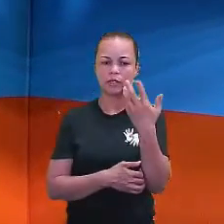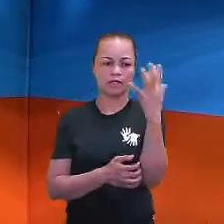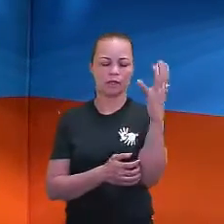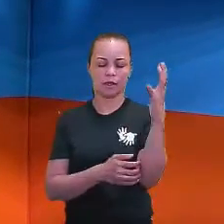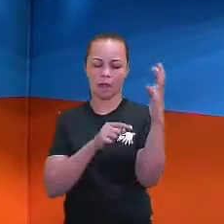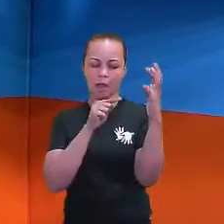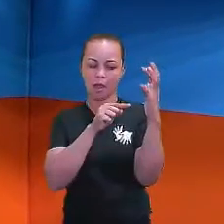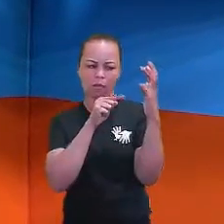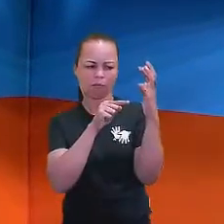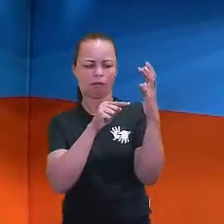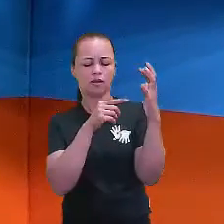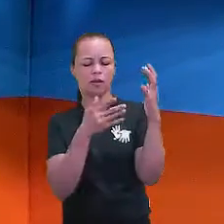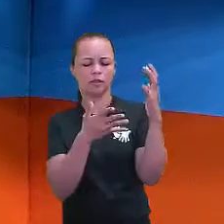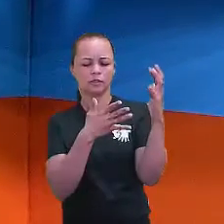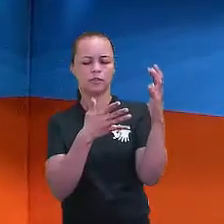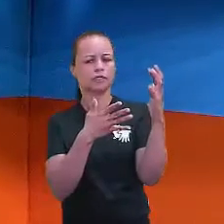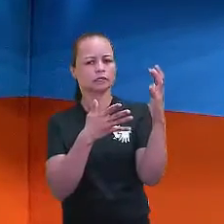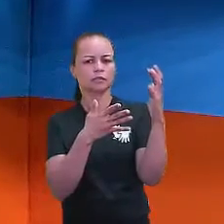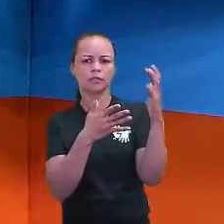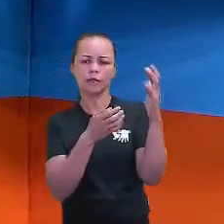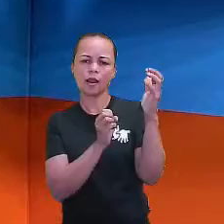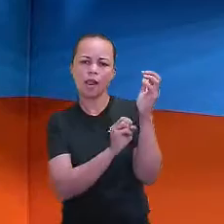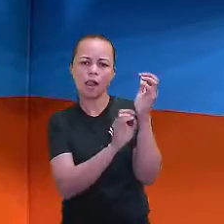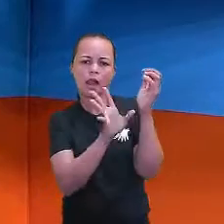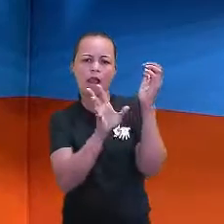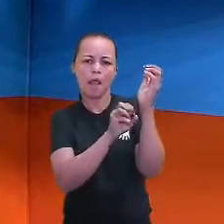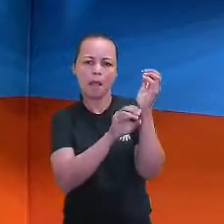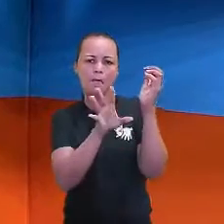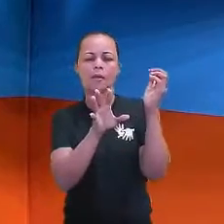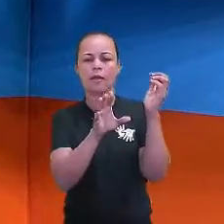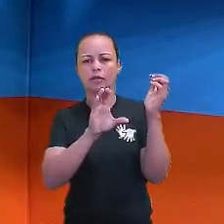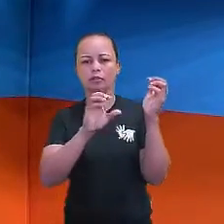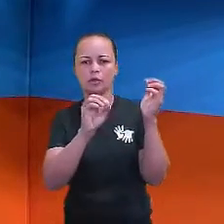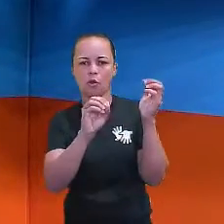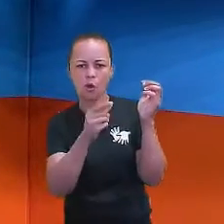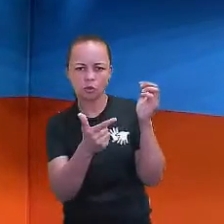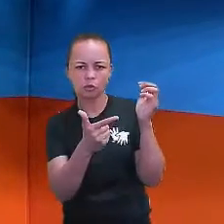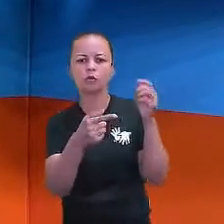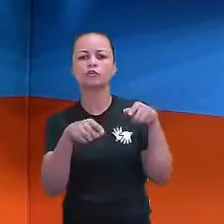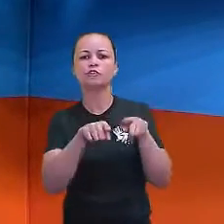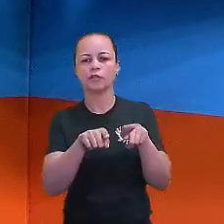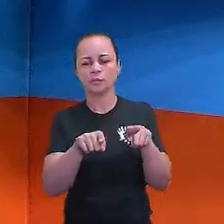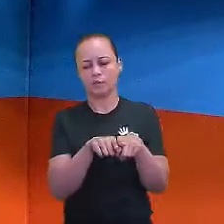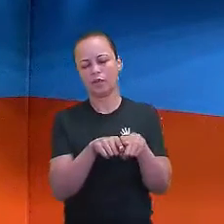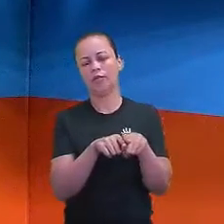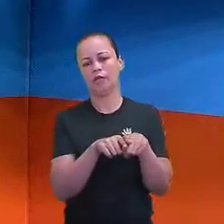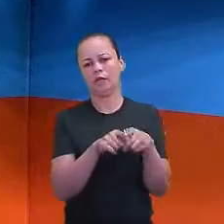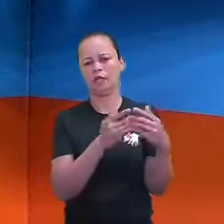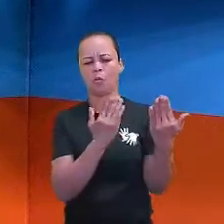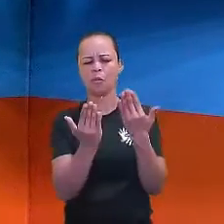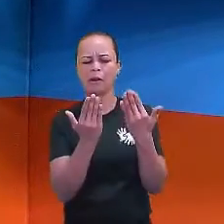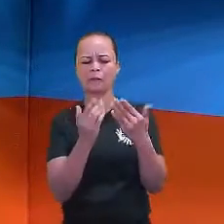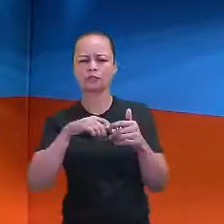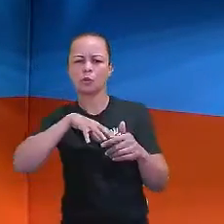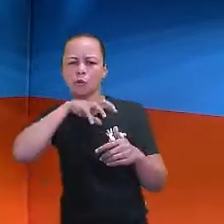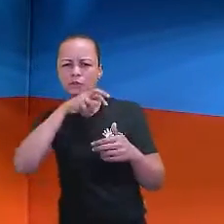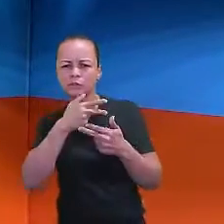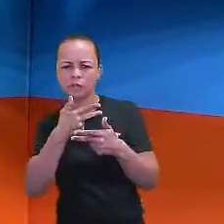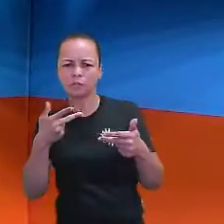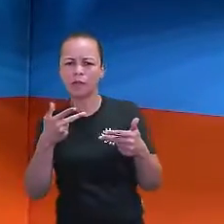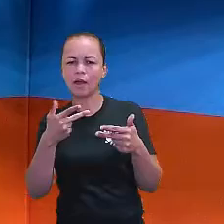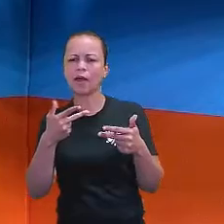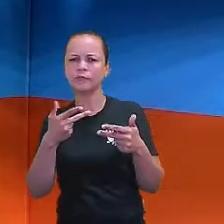está acusando, não está mostrando, mas a planta também libera, tá? Gás carbônico. Mas é tão pouco comparado aos animais, né? Os seres que são